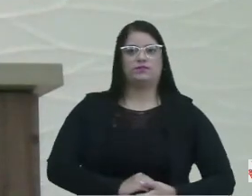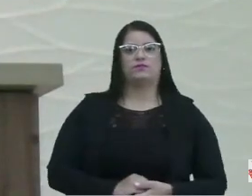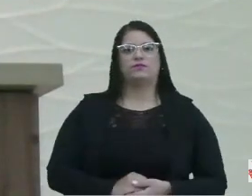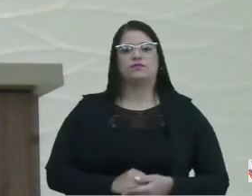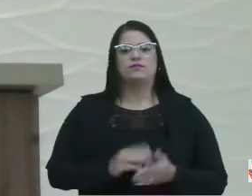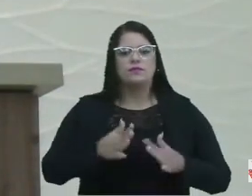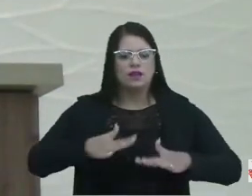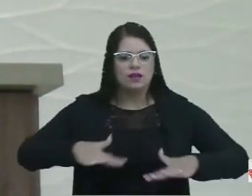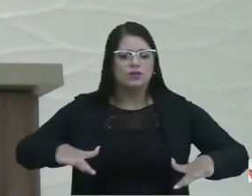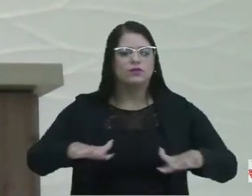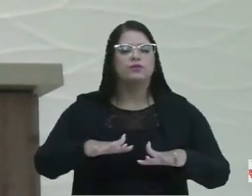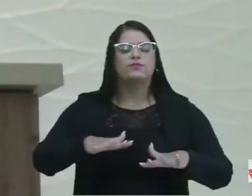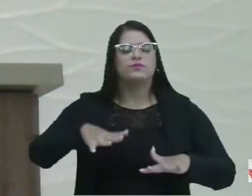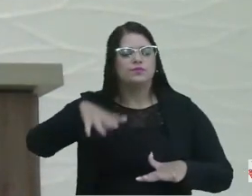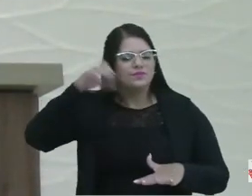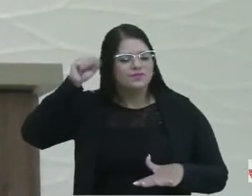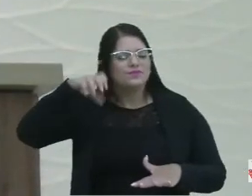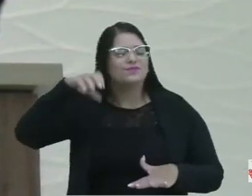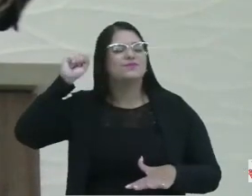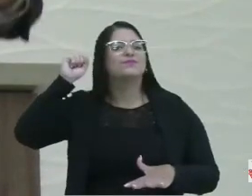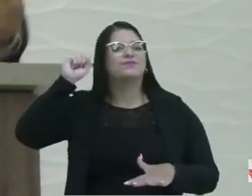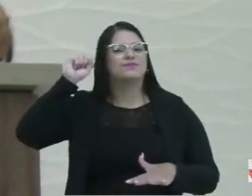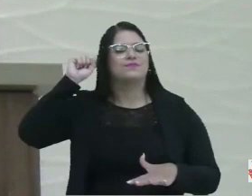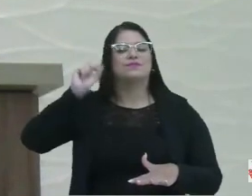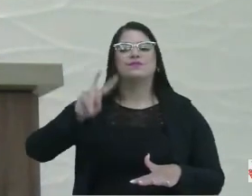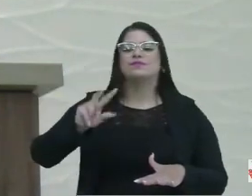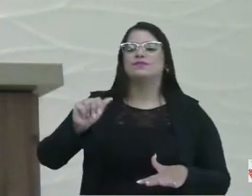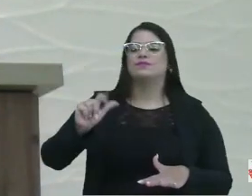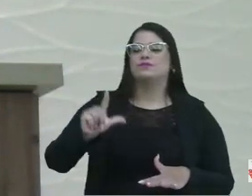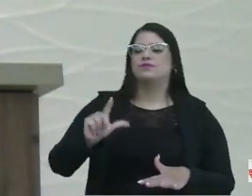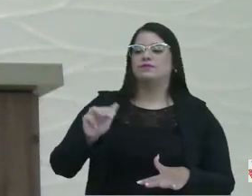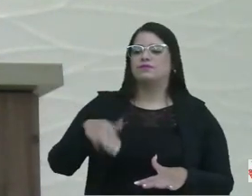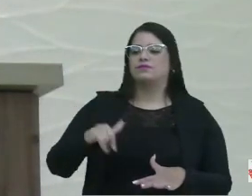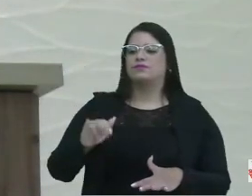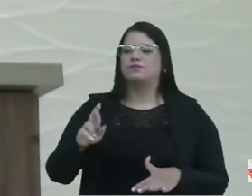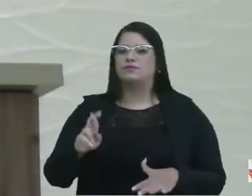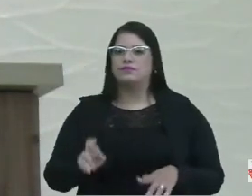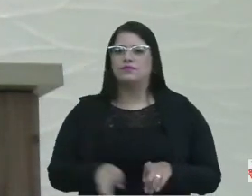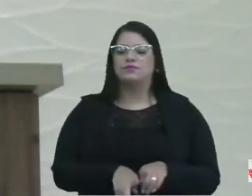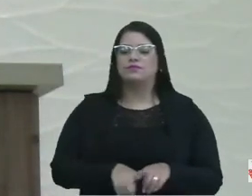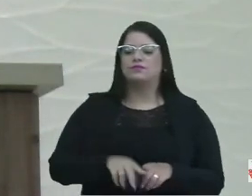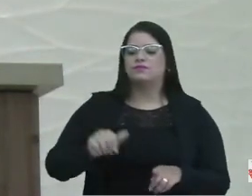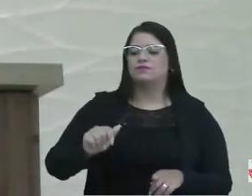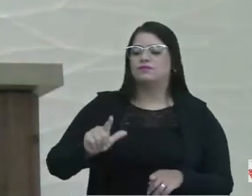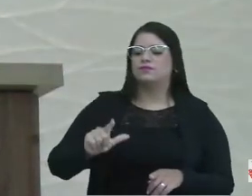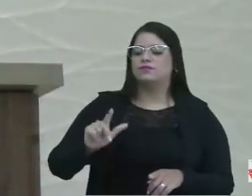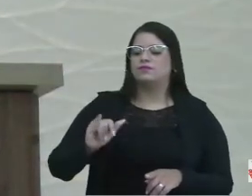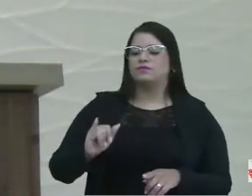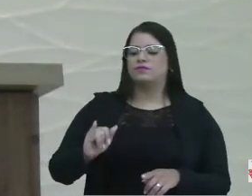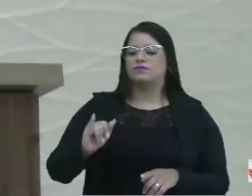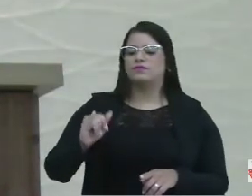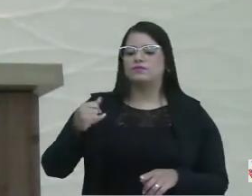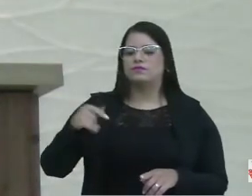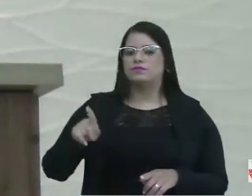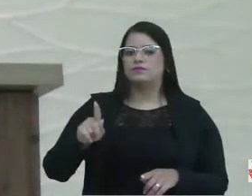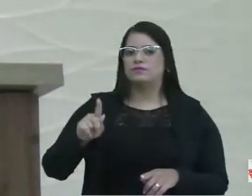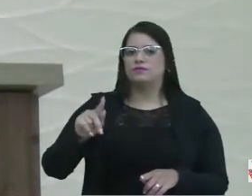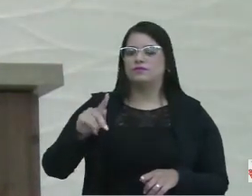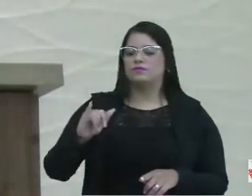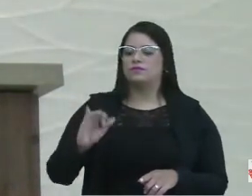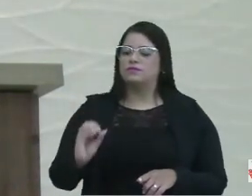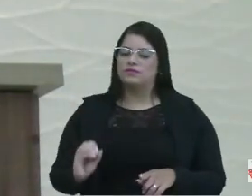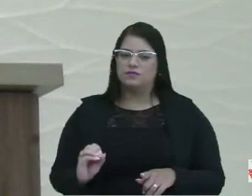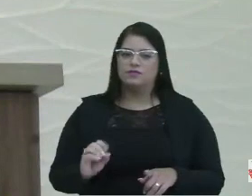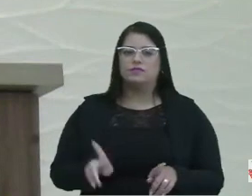todo esse pessoal que escuta, a Valmir da Agroval, a Céu Alípio Costa, aos amigos lá do Zé Bento, aos amigos lá da